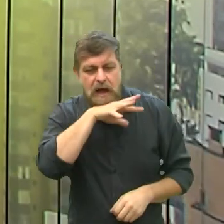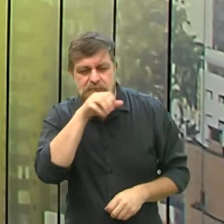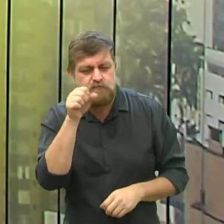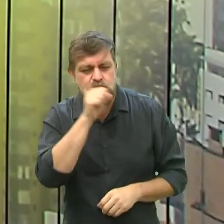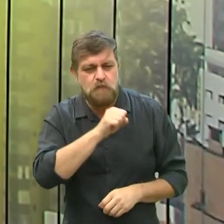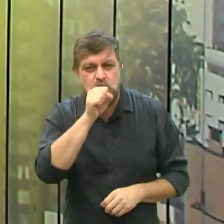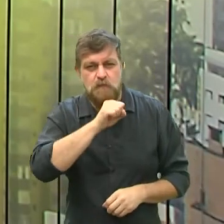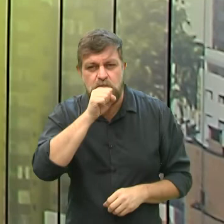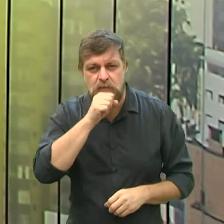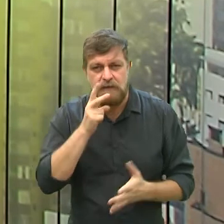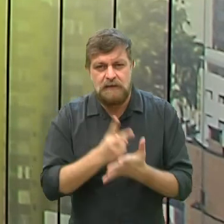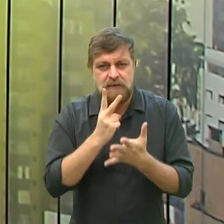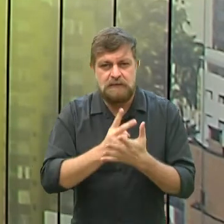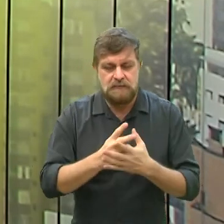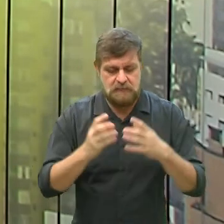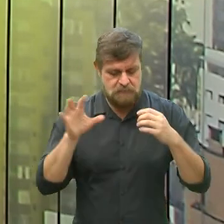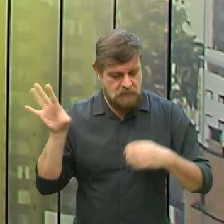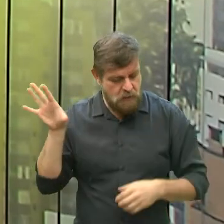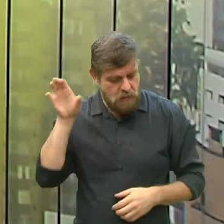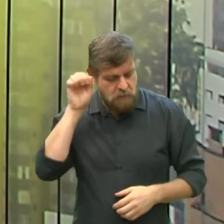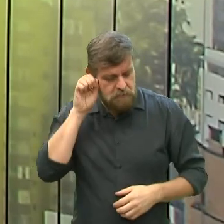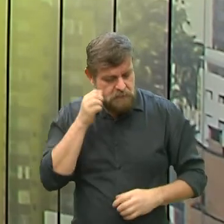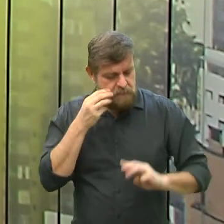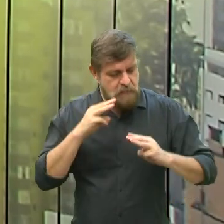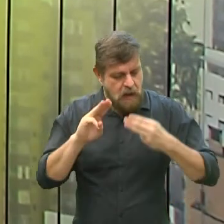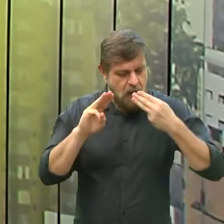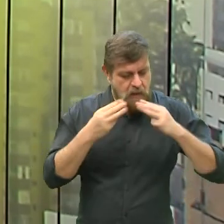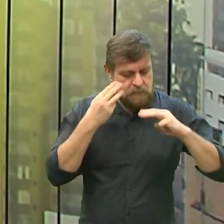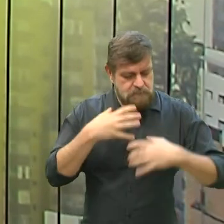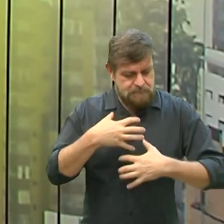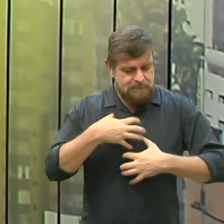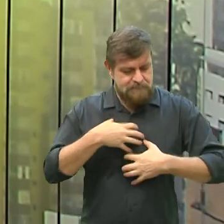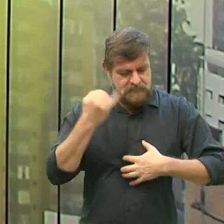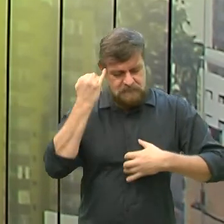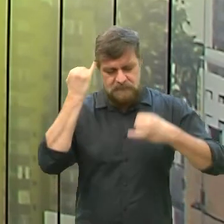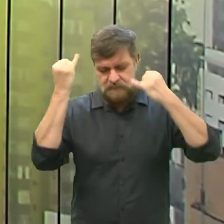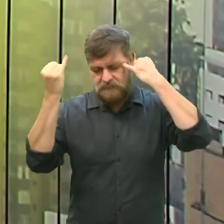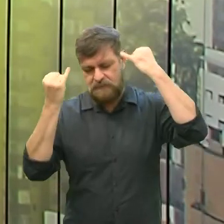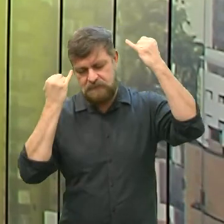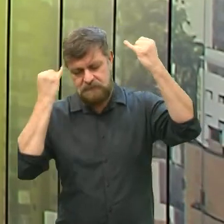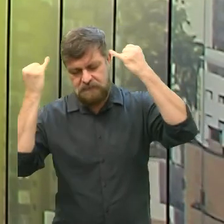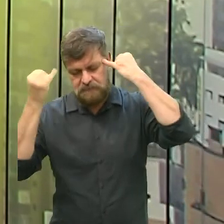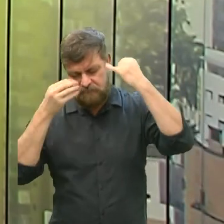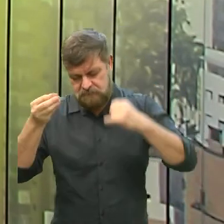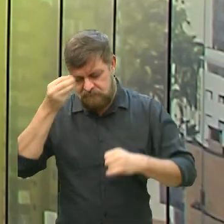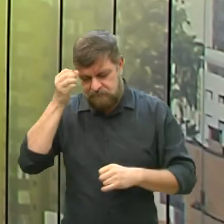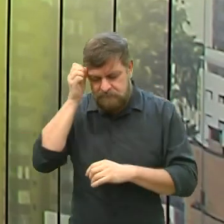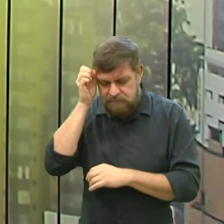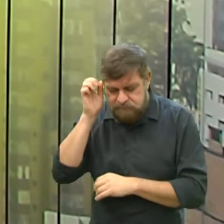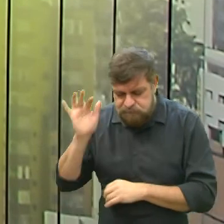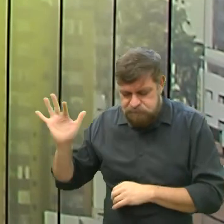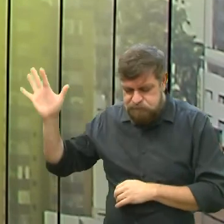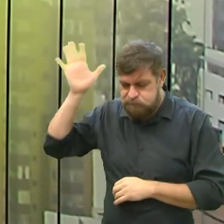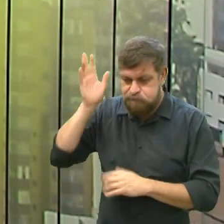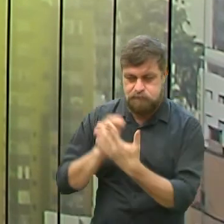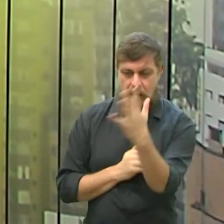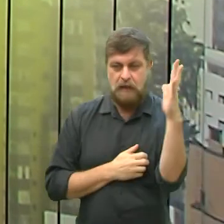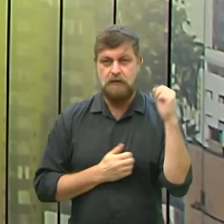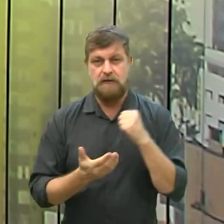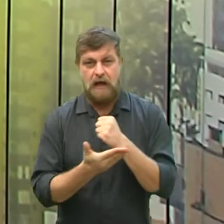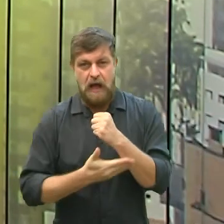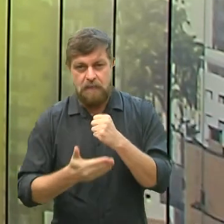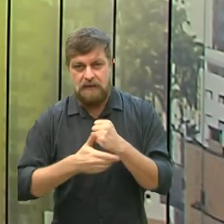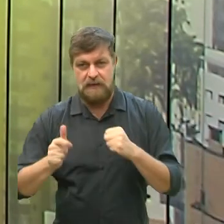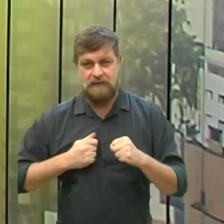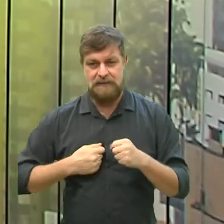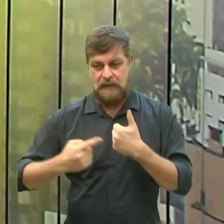antigos, sempre ouvindo uma música para dar aquela inspiração. E aí as ideias vão vindo sempre baseadas na natureza. O artista tem